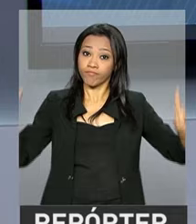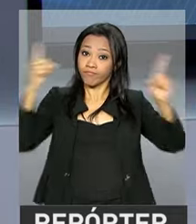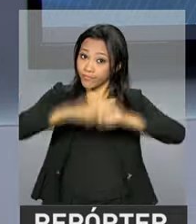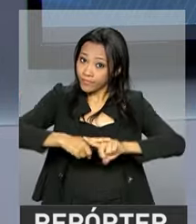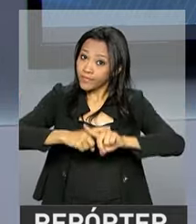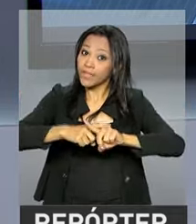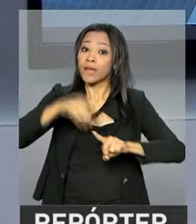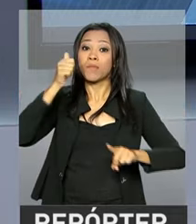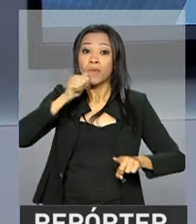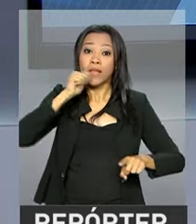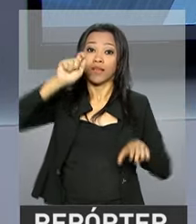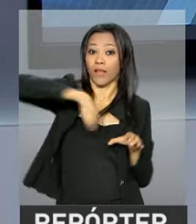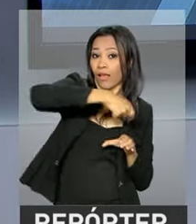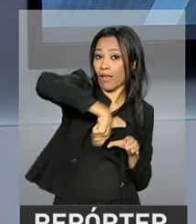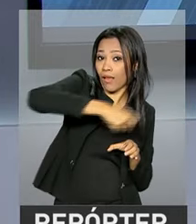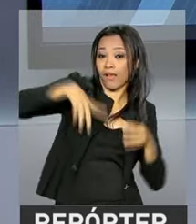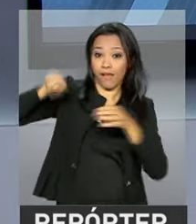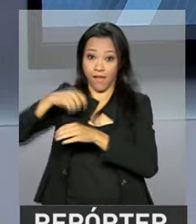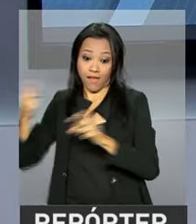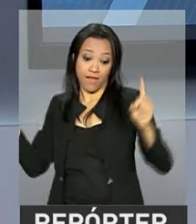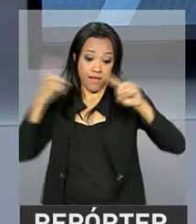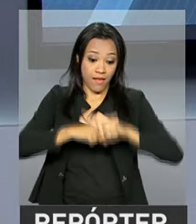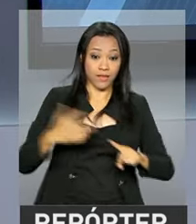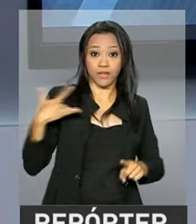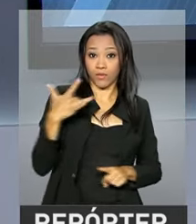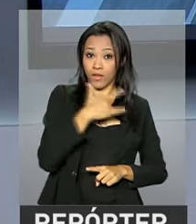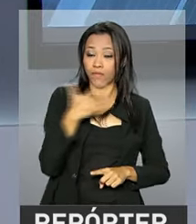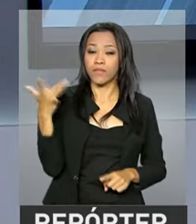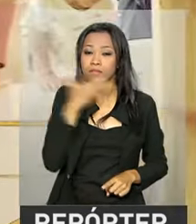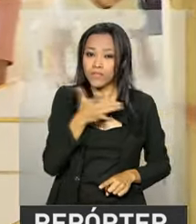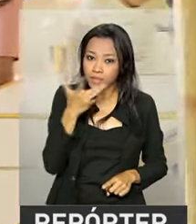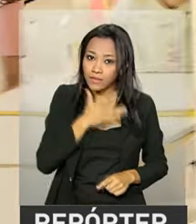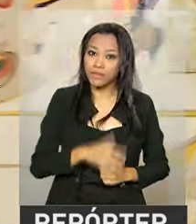merendeiras a fazerem receitas mais saudáveis e gostosas.